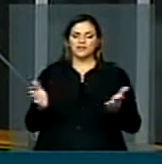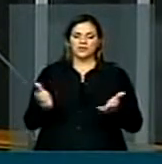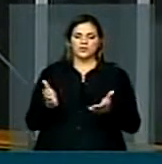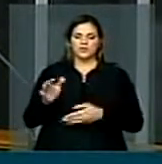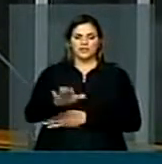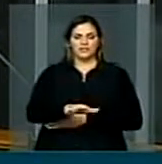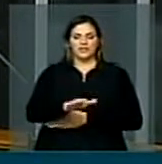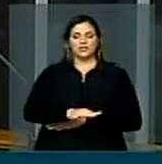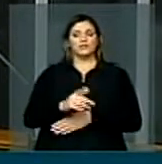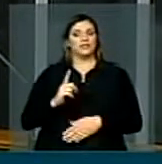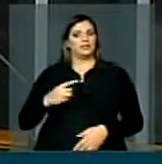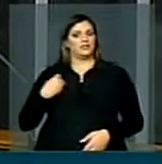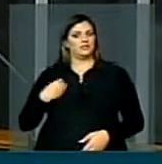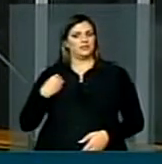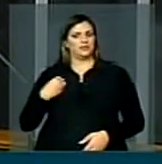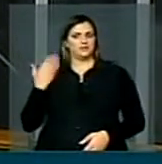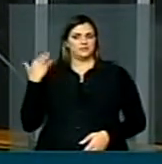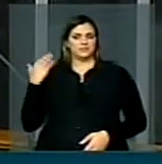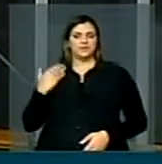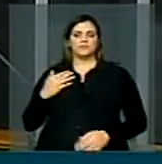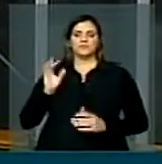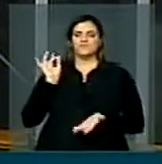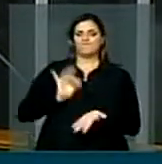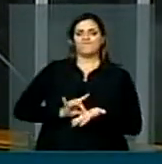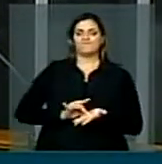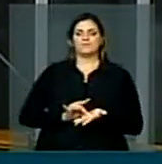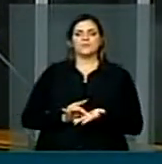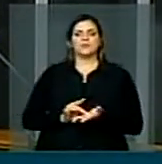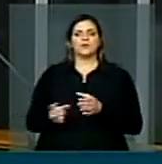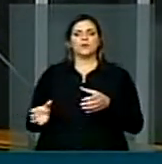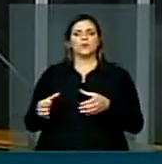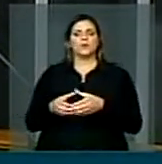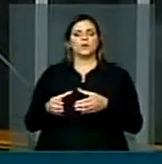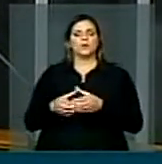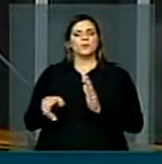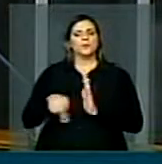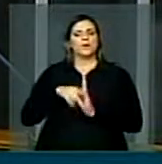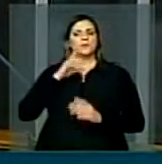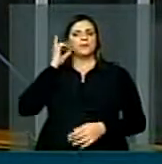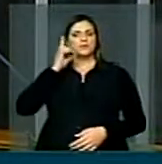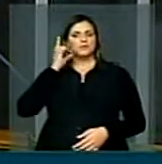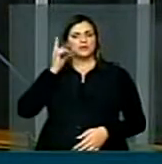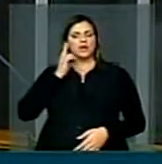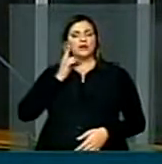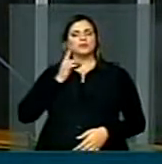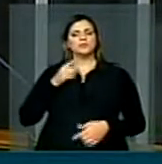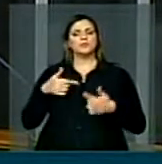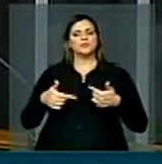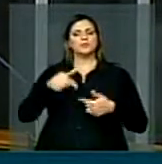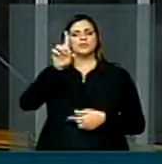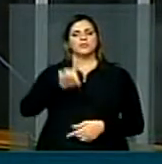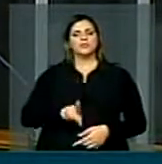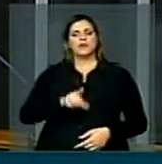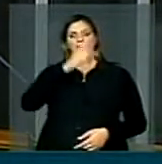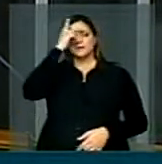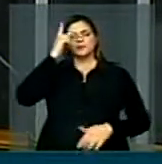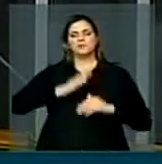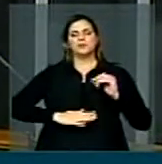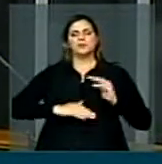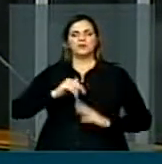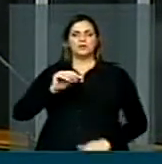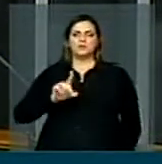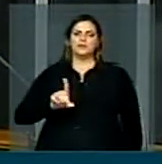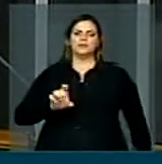hoje foi instalada oficialmente a Frente Parlamentar pelos Direitos dos Despachantes